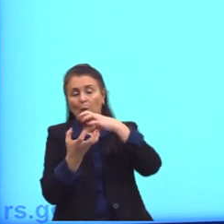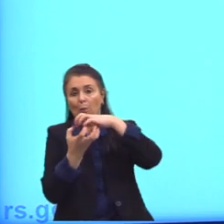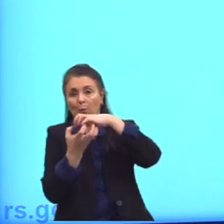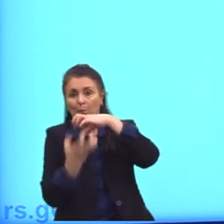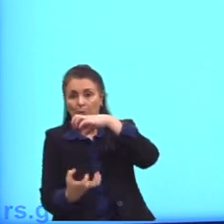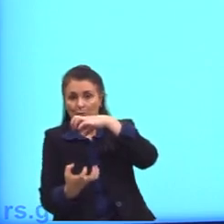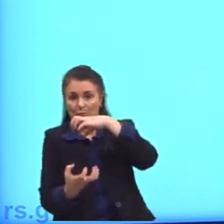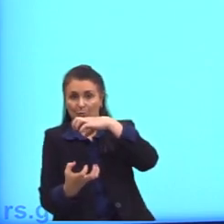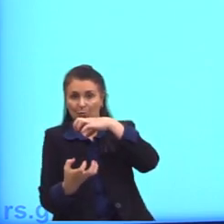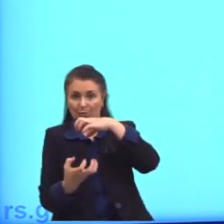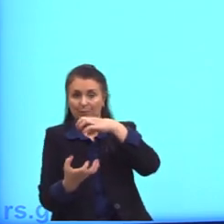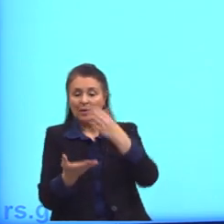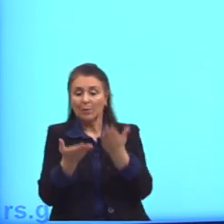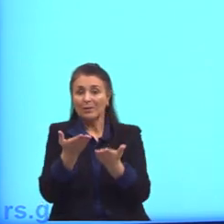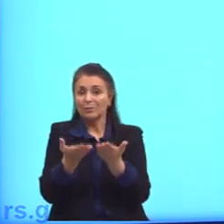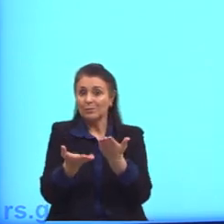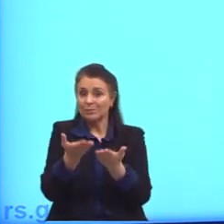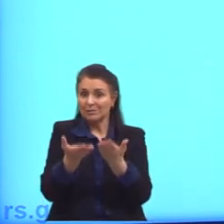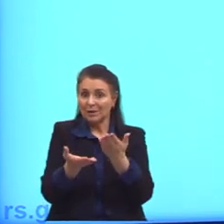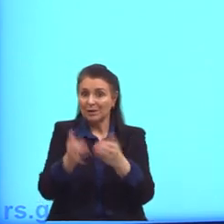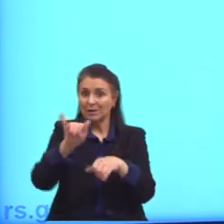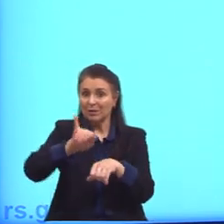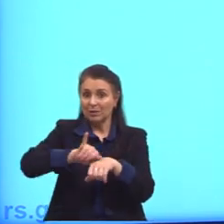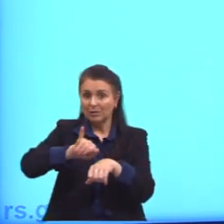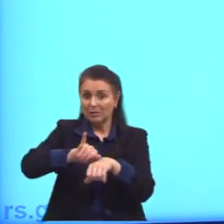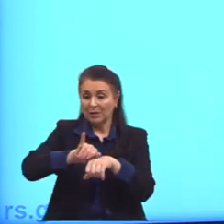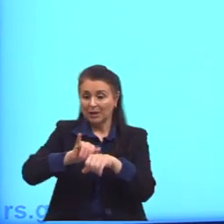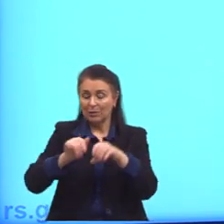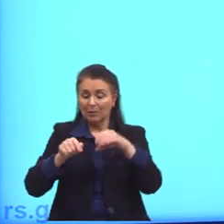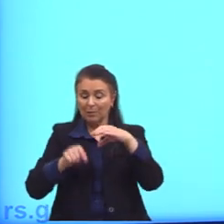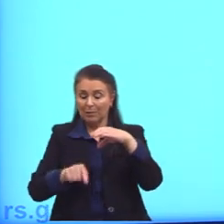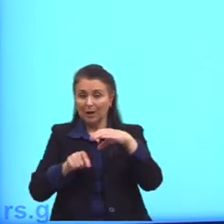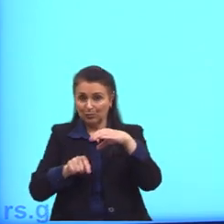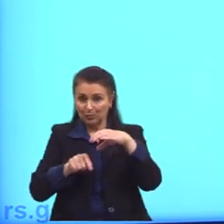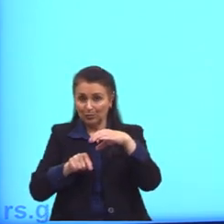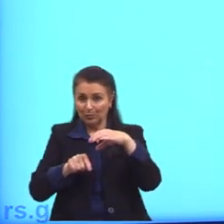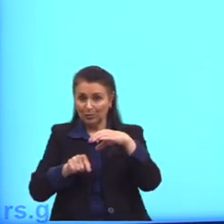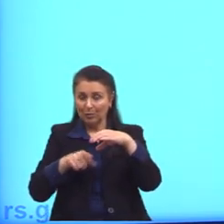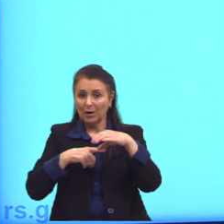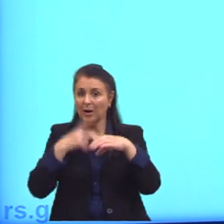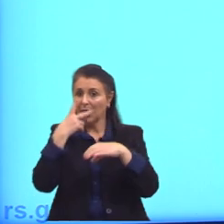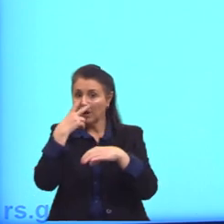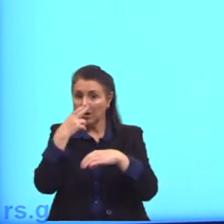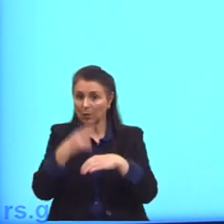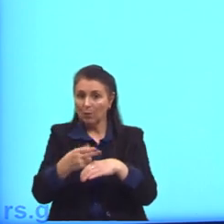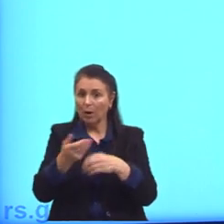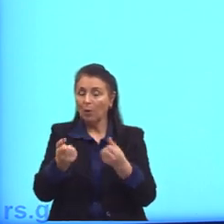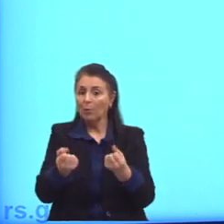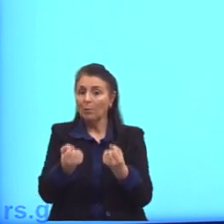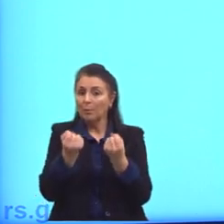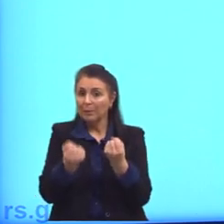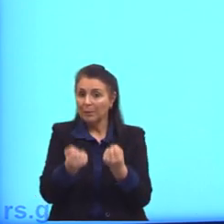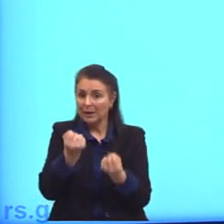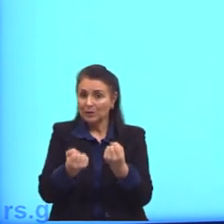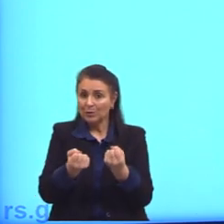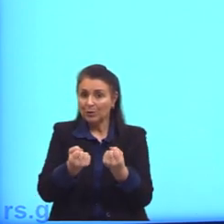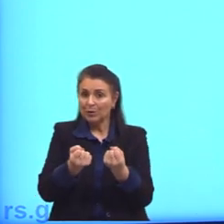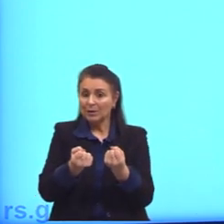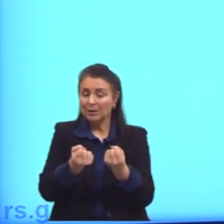que a força né que sustenta esse objeto aqui embaixo ela é igual ao peso do fluido que ele deslocou